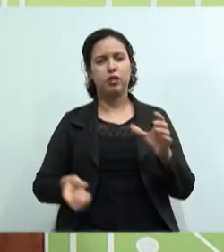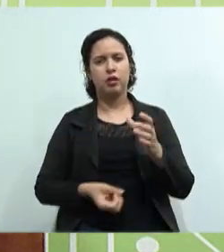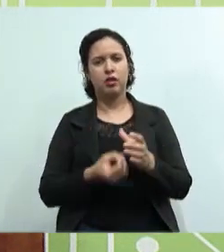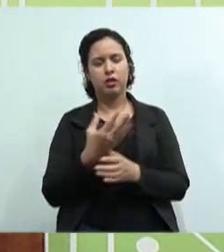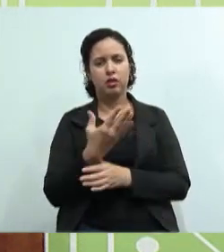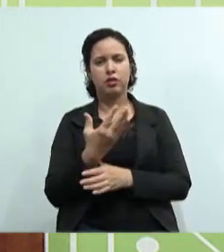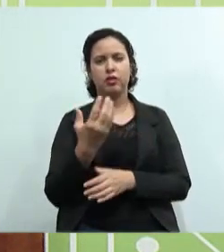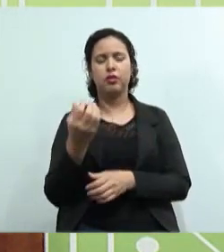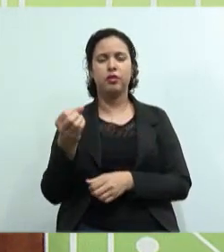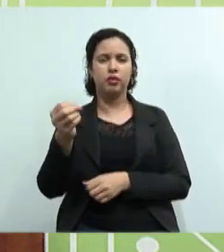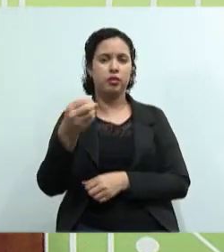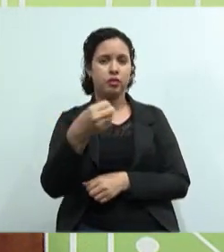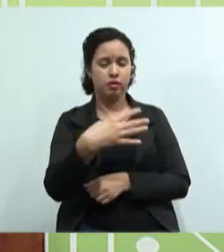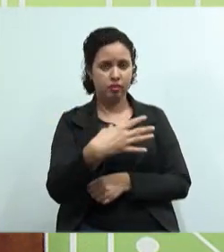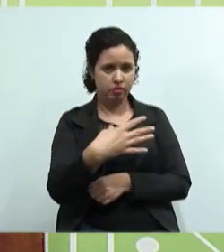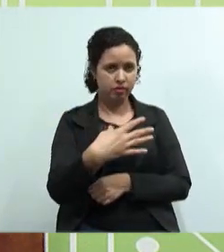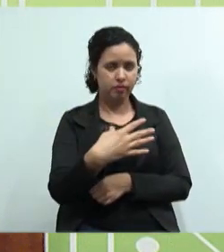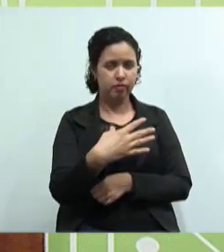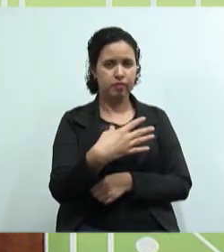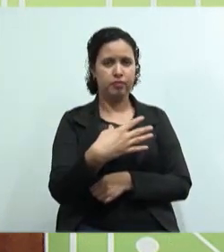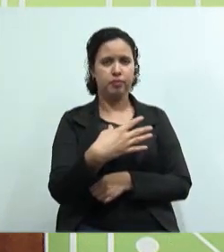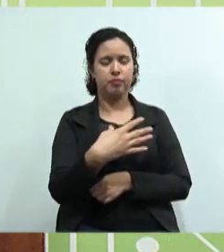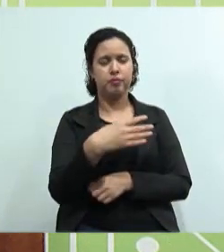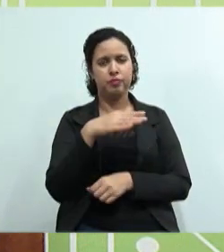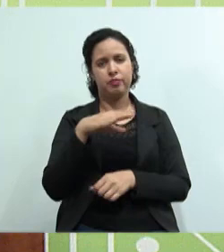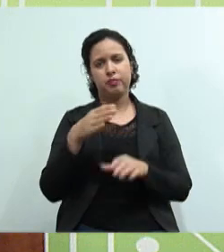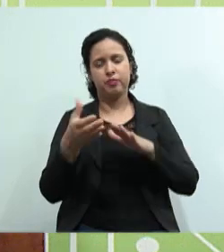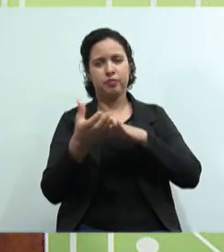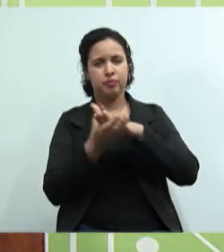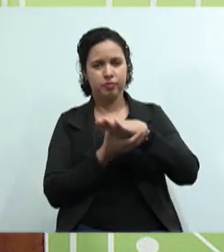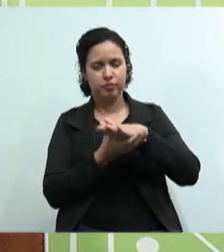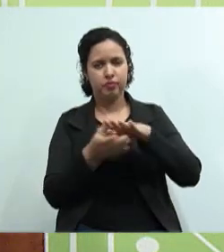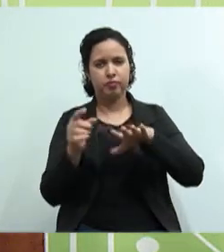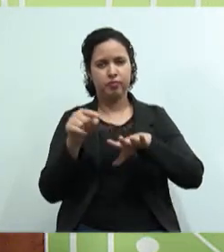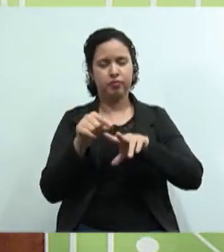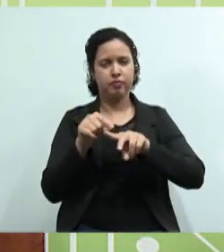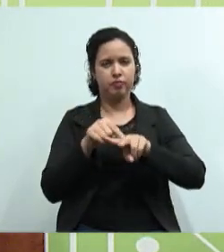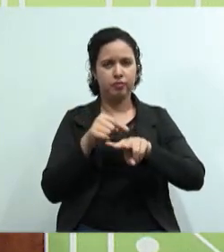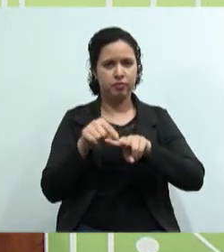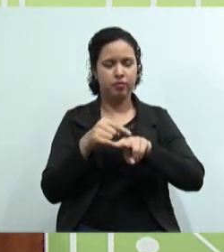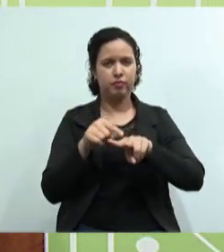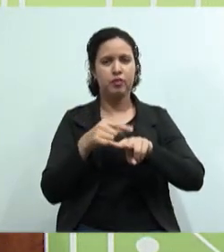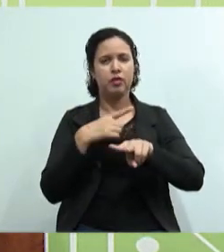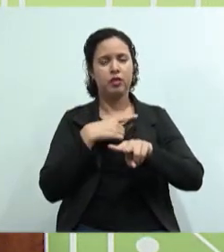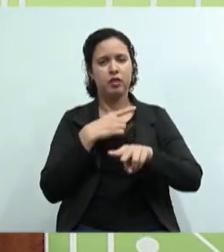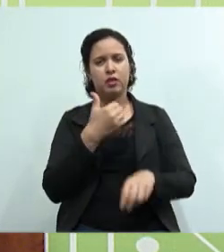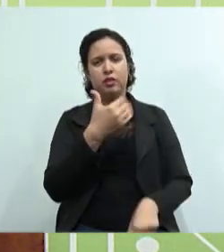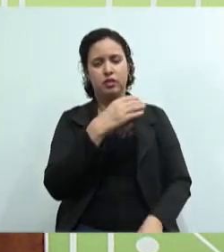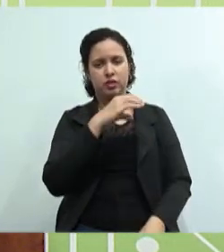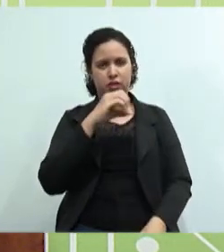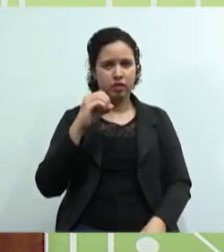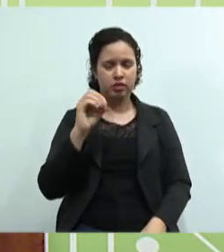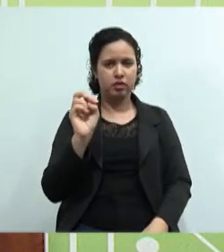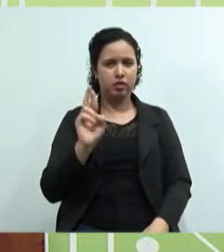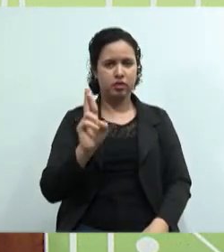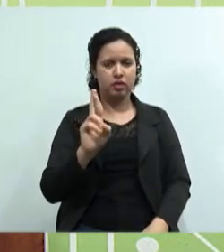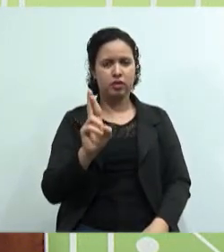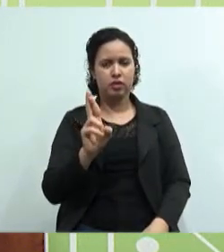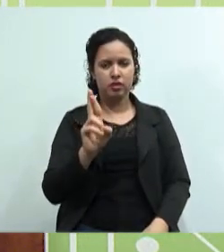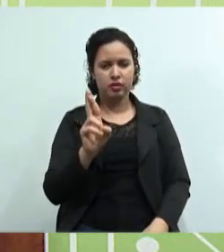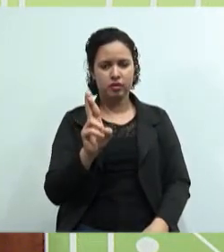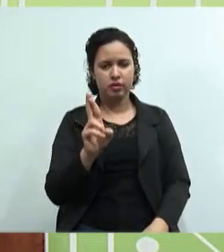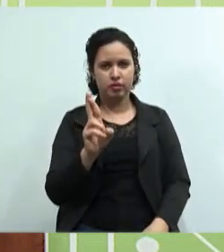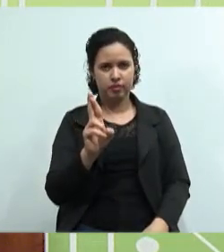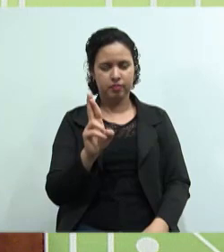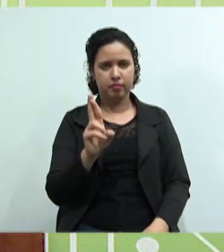novas possibilidades de sandálias havaianas. Hoje nós temos sandálias havaianas de R$10, que naquela época era a que eu